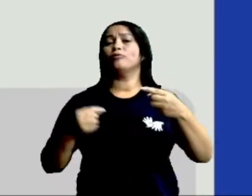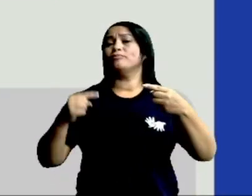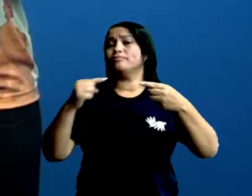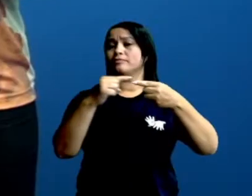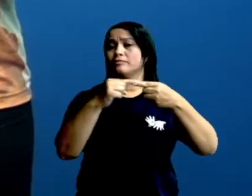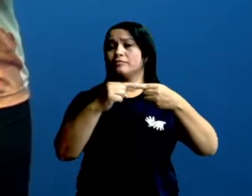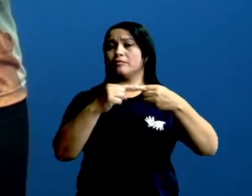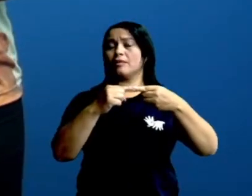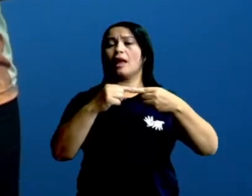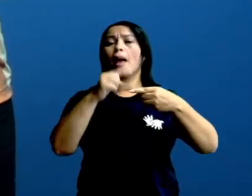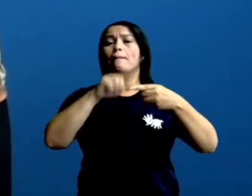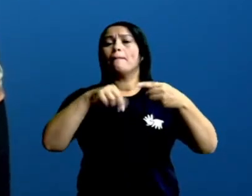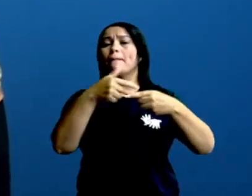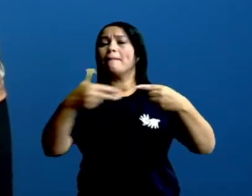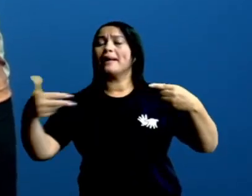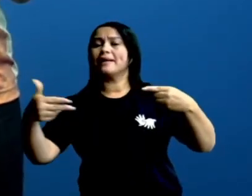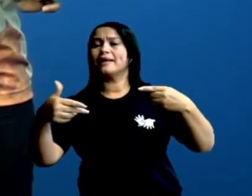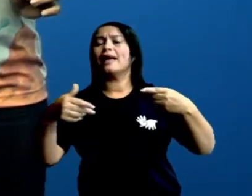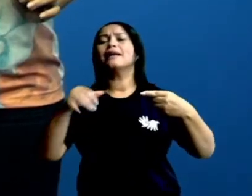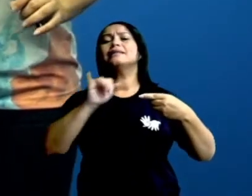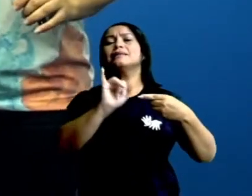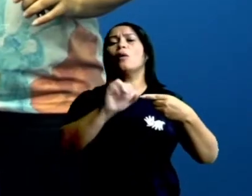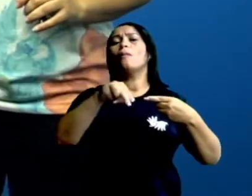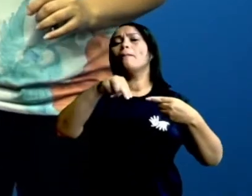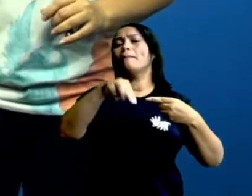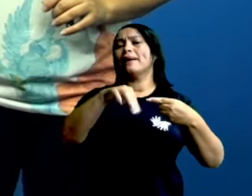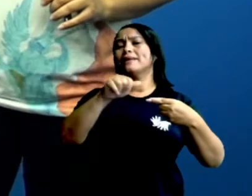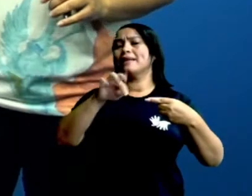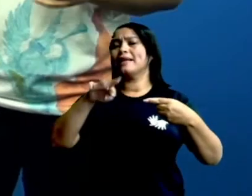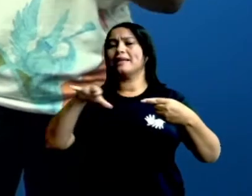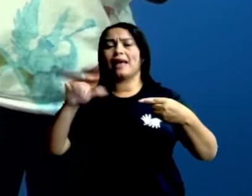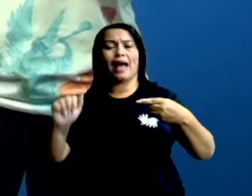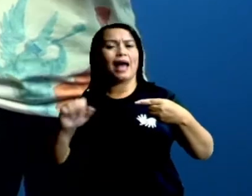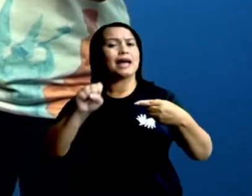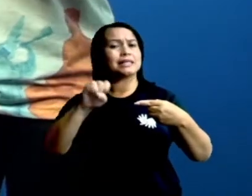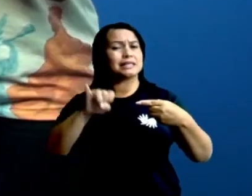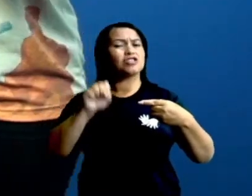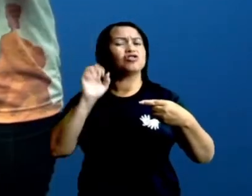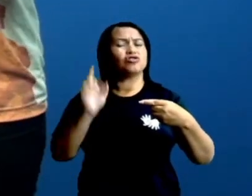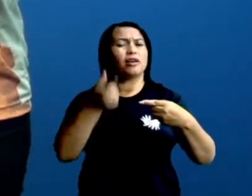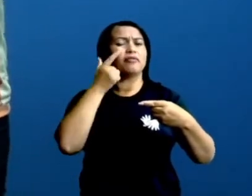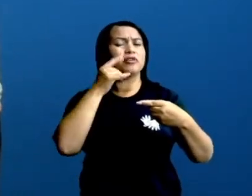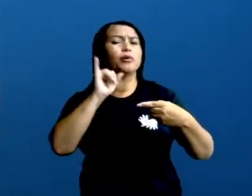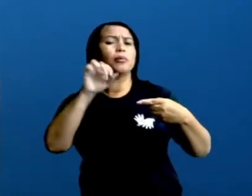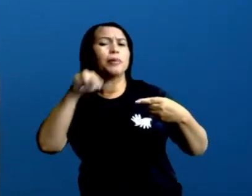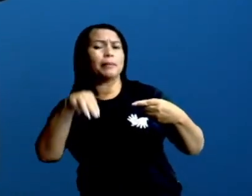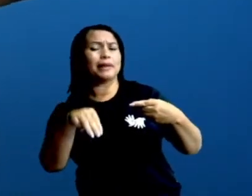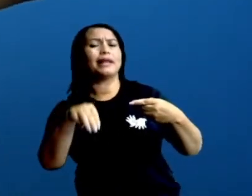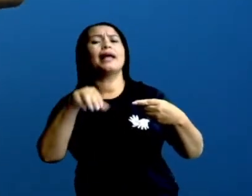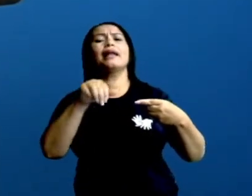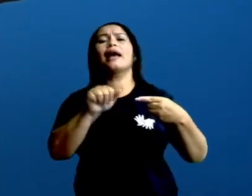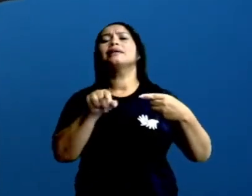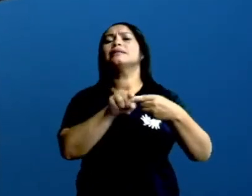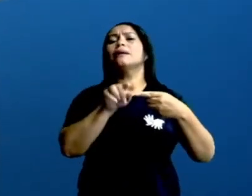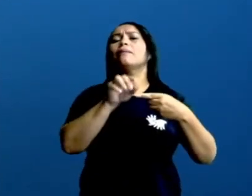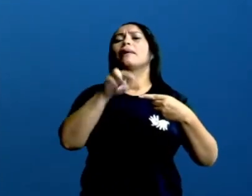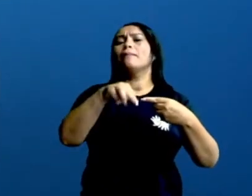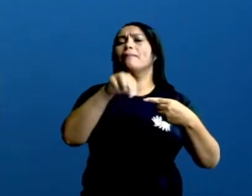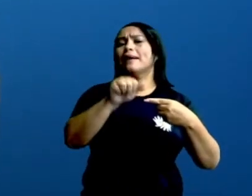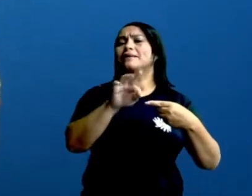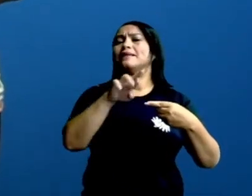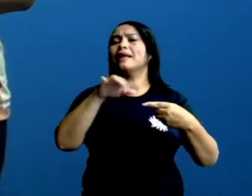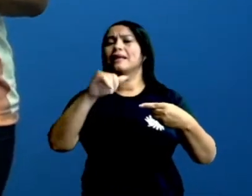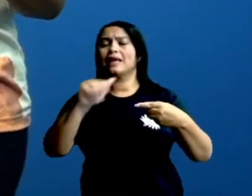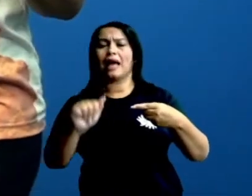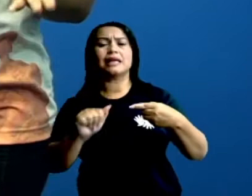em materiais e imateriais. A gente já viu isso, a gente veio vendo isso desde o começo aqui das aulas.